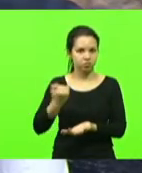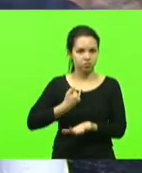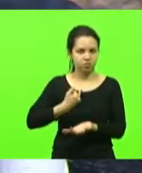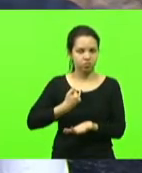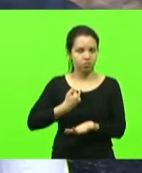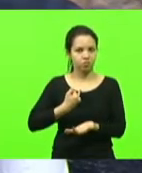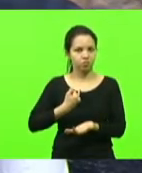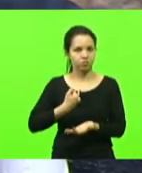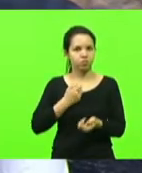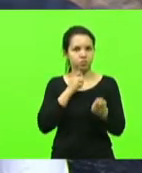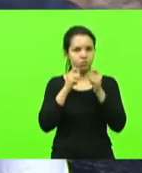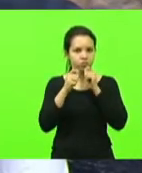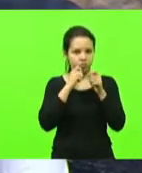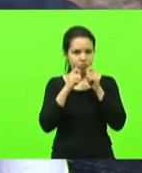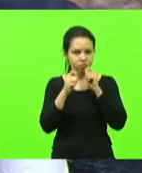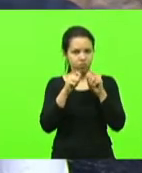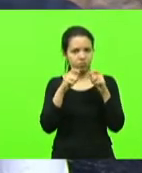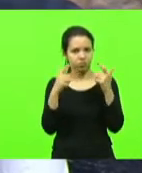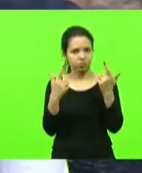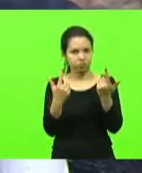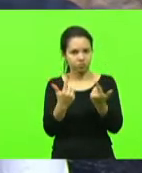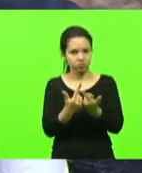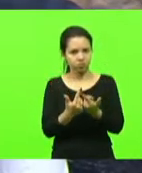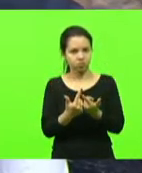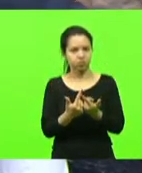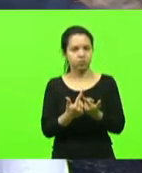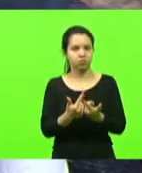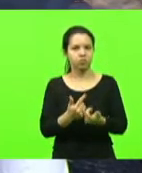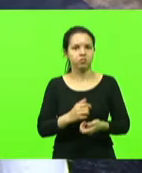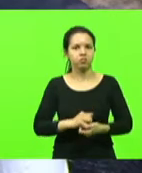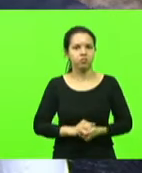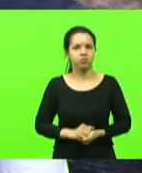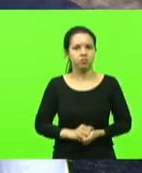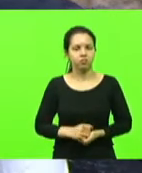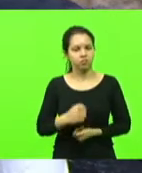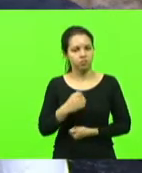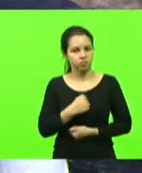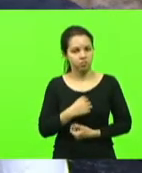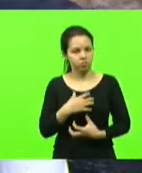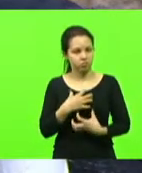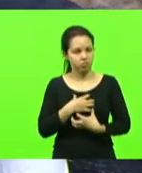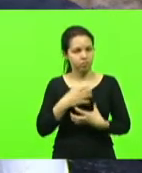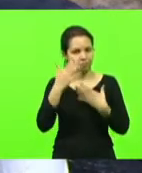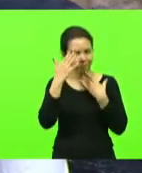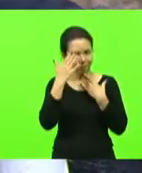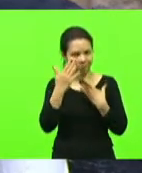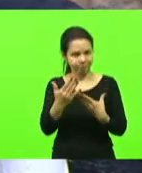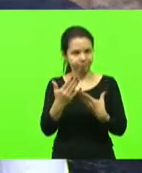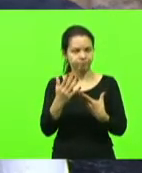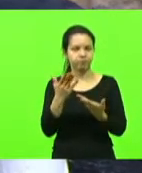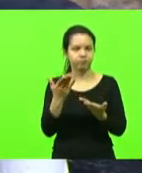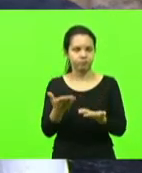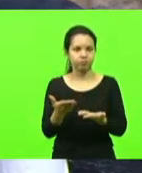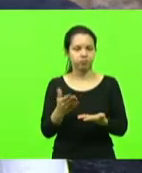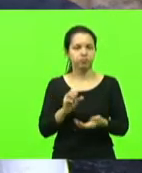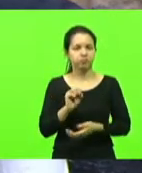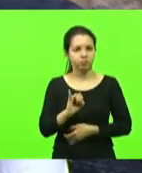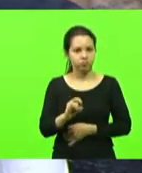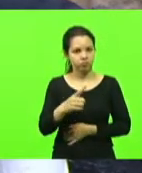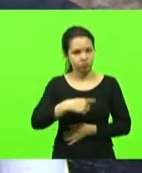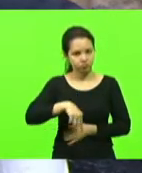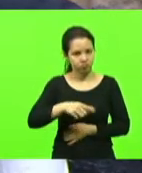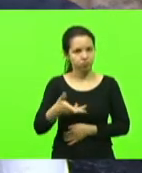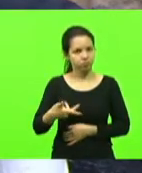assessoria da casa, né? Então, eu fico muitíssimo agradecido a Vossa Excelência mesmo, se a gente pudesse se adiantar